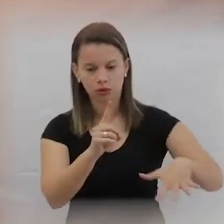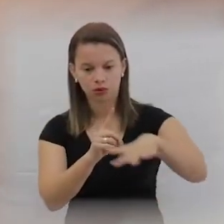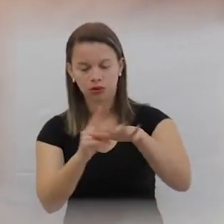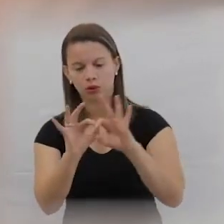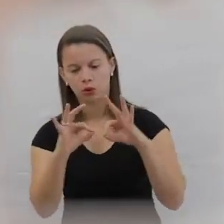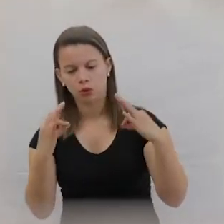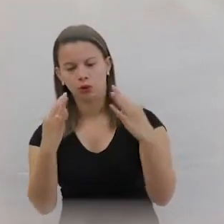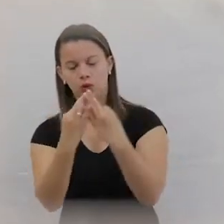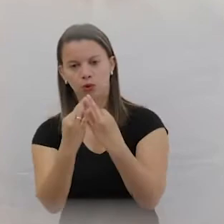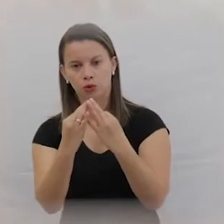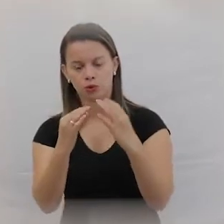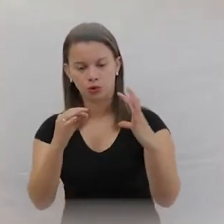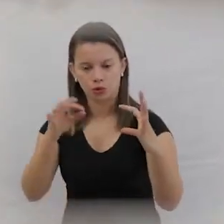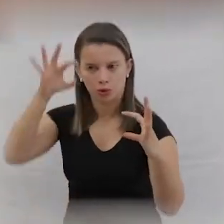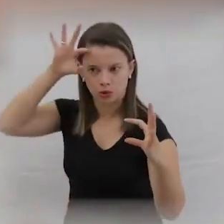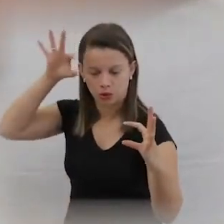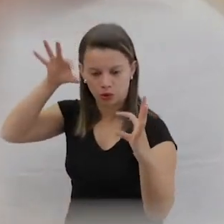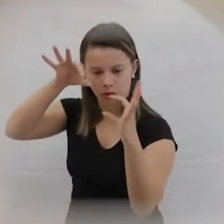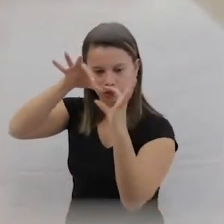está imersa.